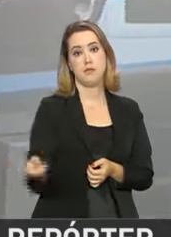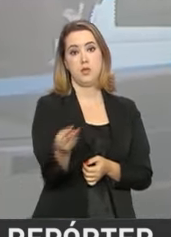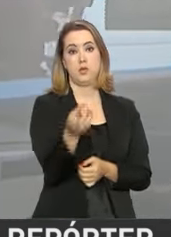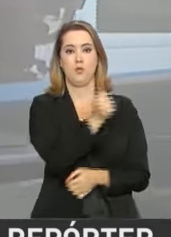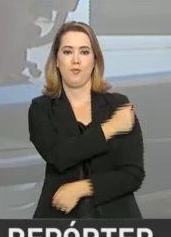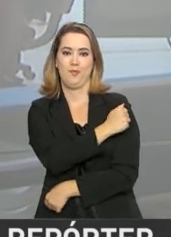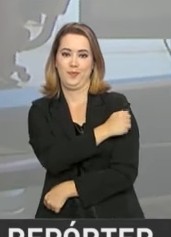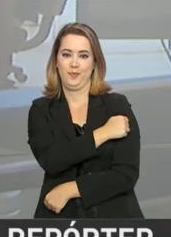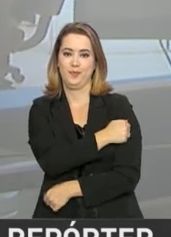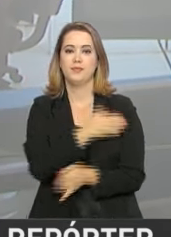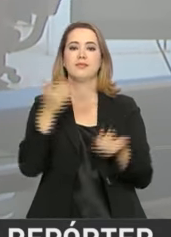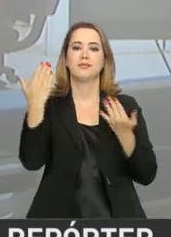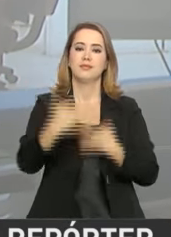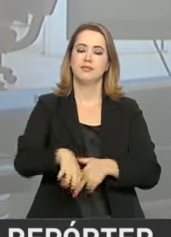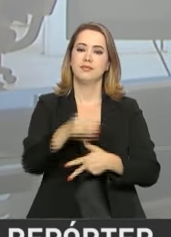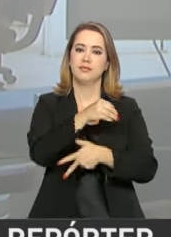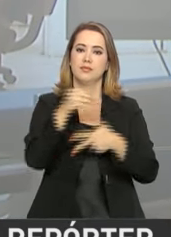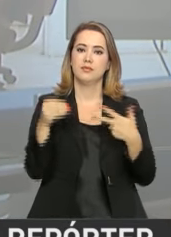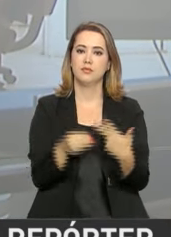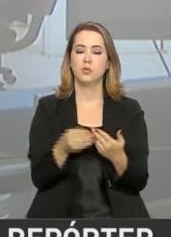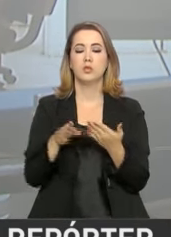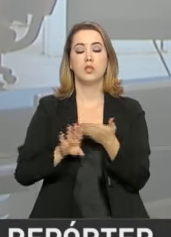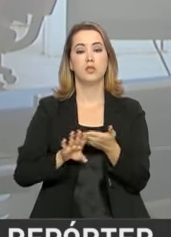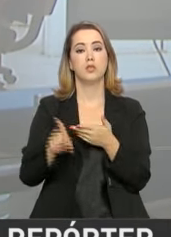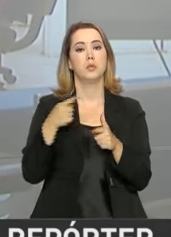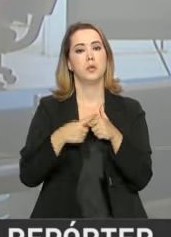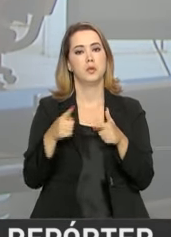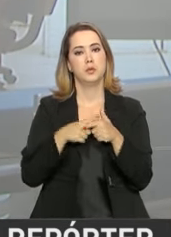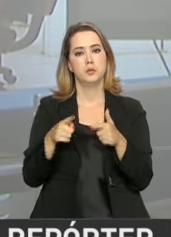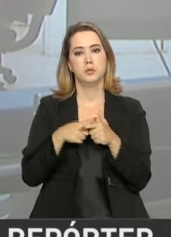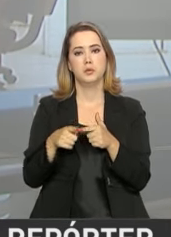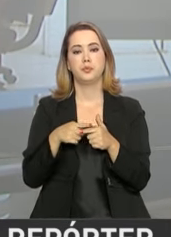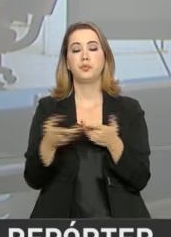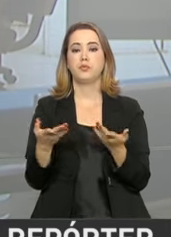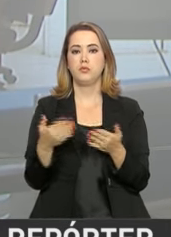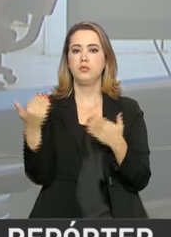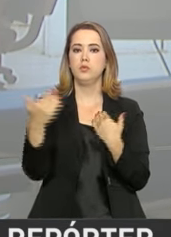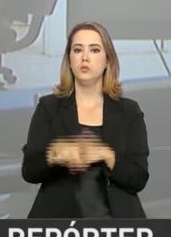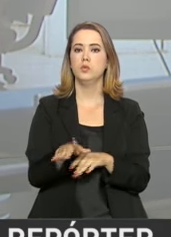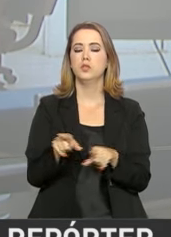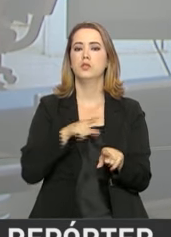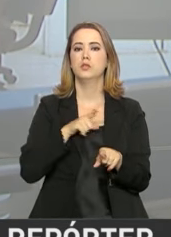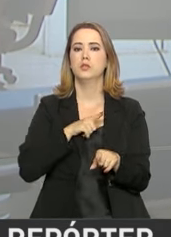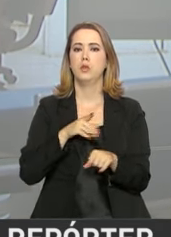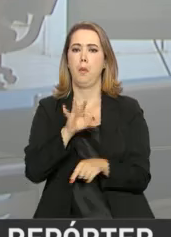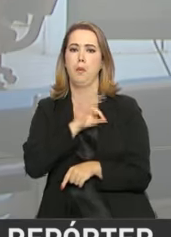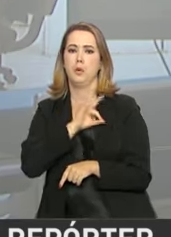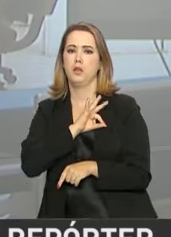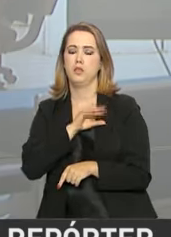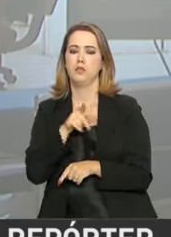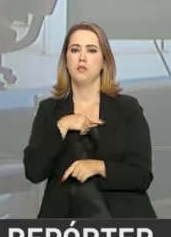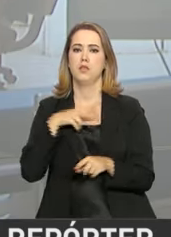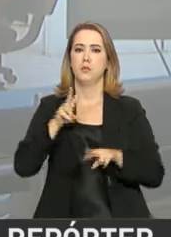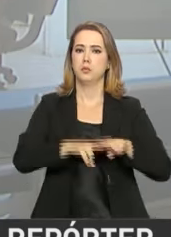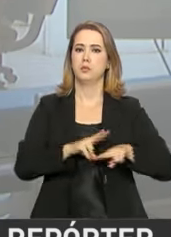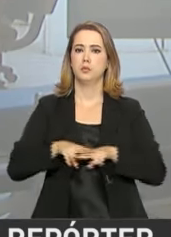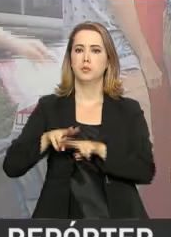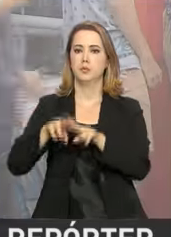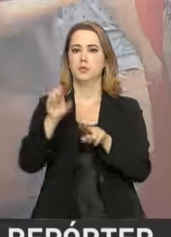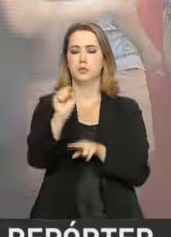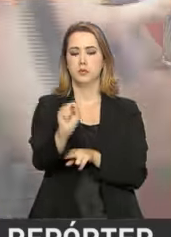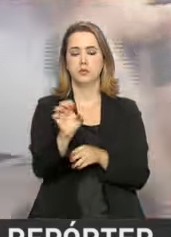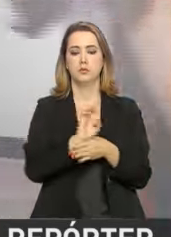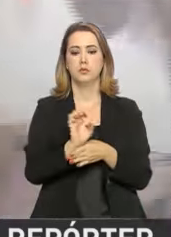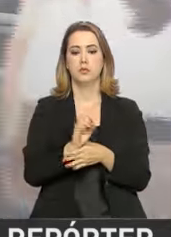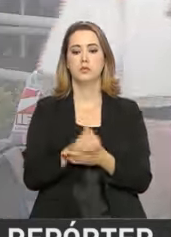do Enem neste fim de semana. Para combater fraudes no exame, a Polícia Federal realizou operações e prendeu suspeitos em oito estados.